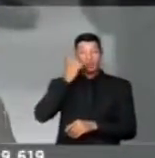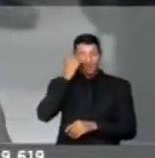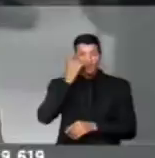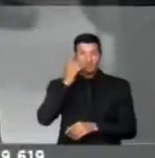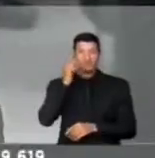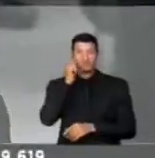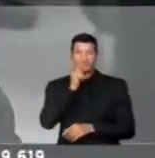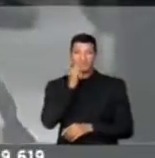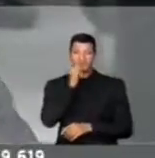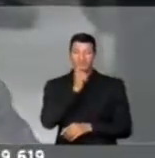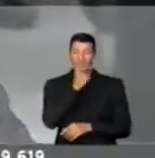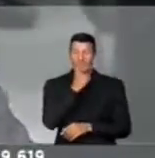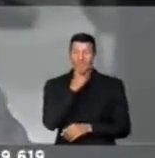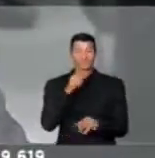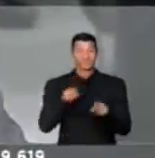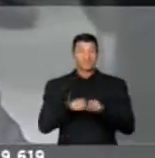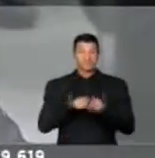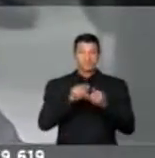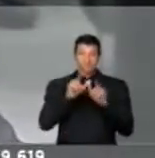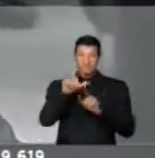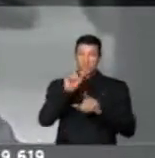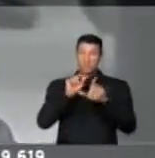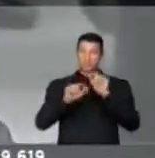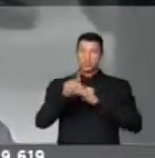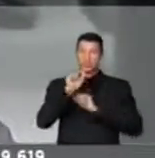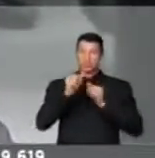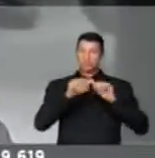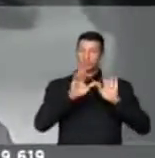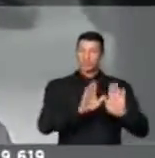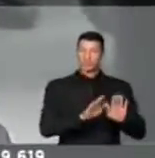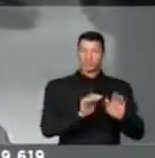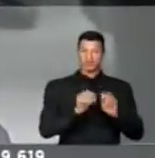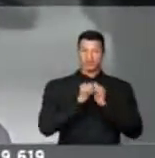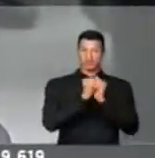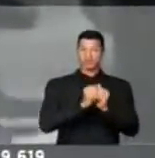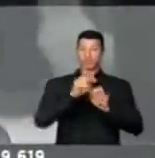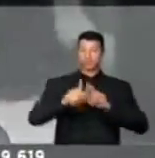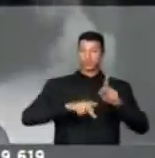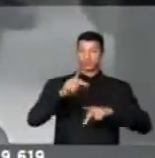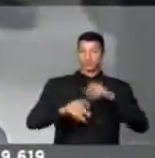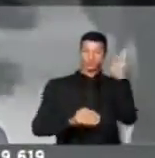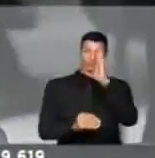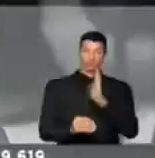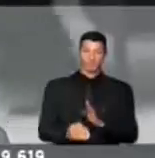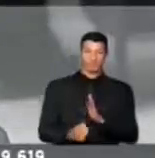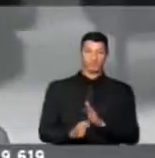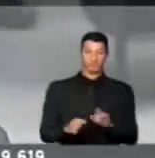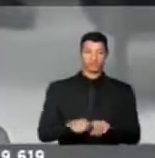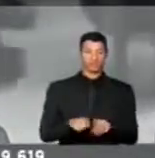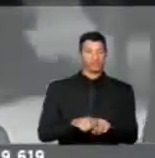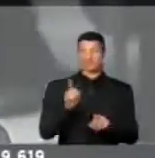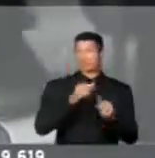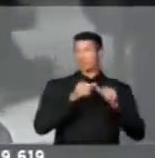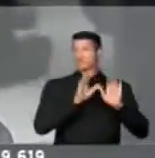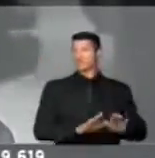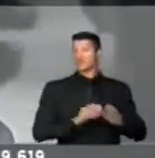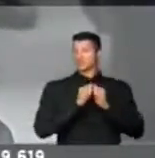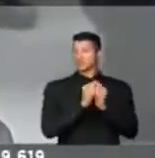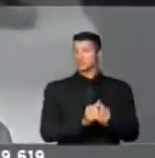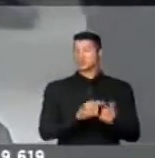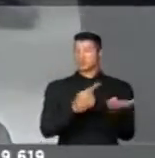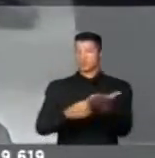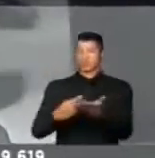e deputadas escolheram ficar do lado do povo brasileiro, não ficar do lado